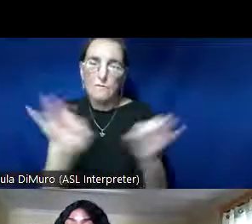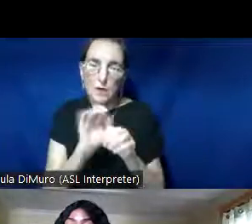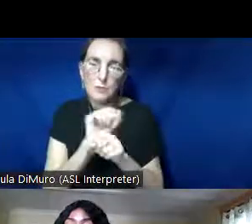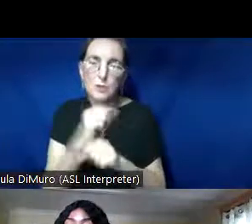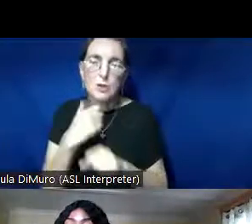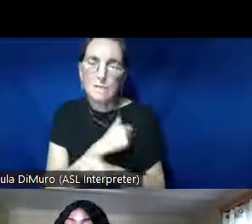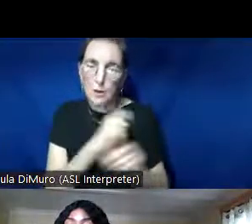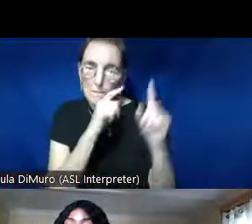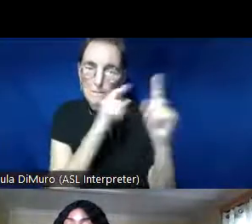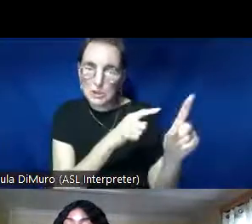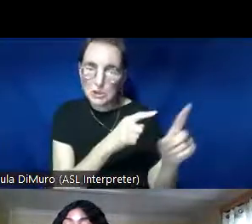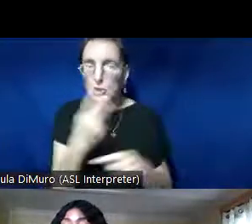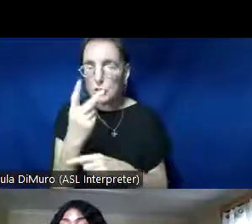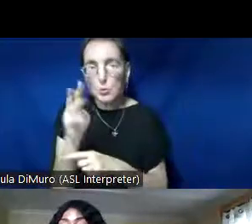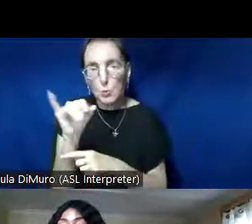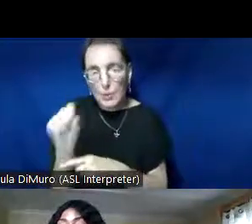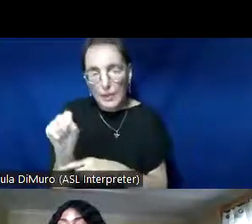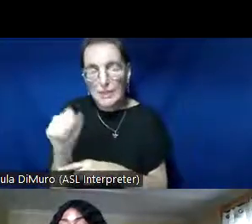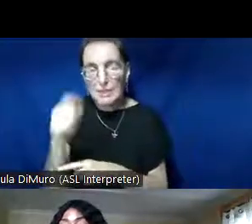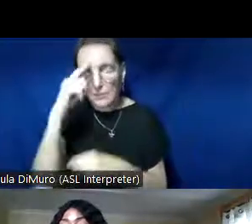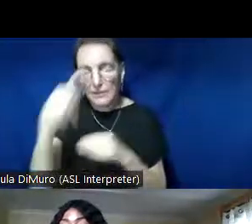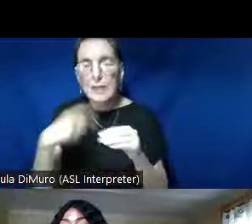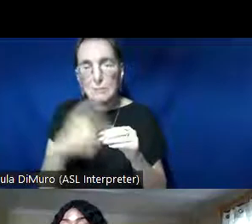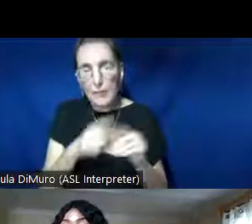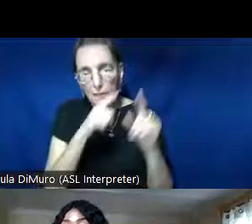objetivo é duas formas